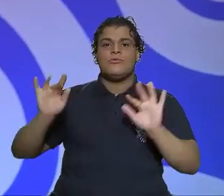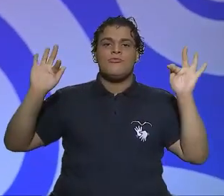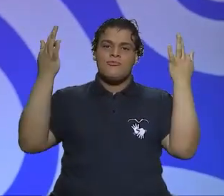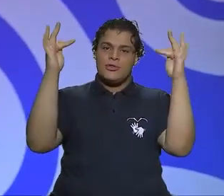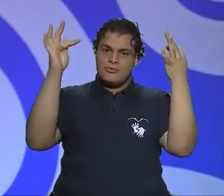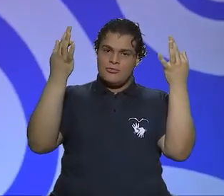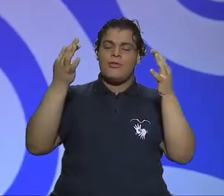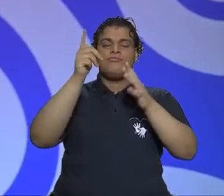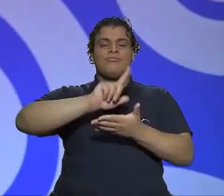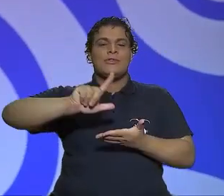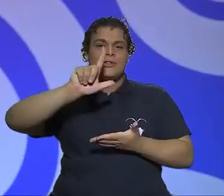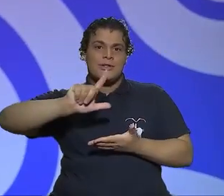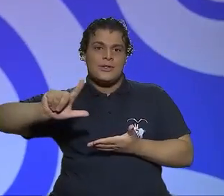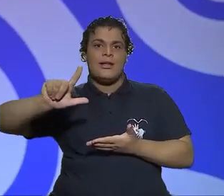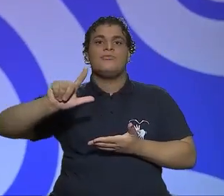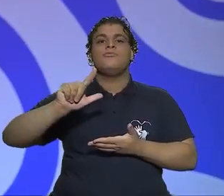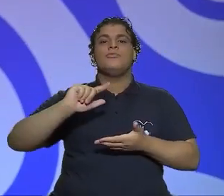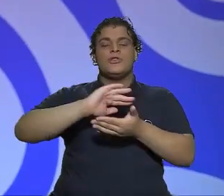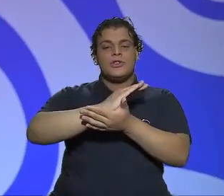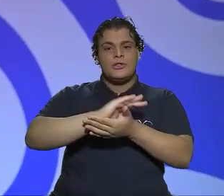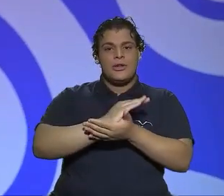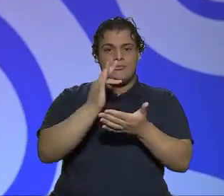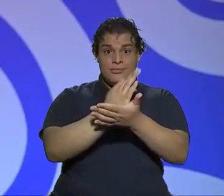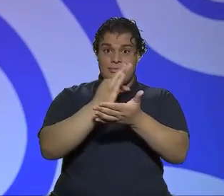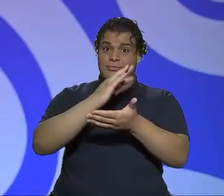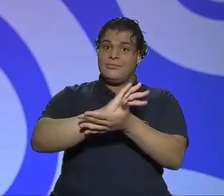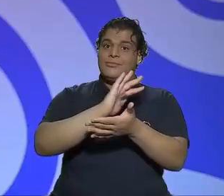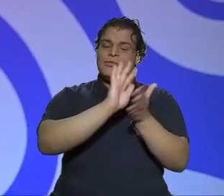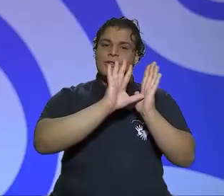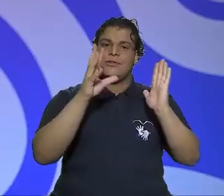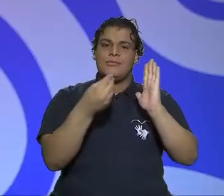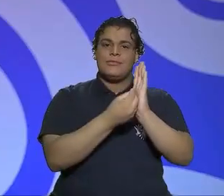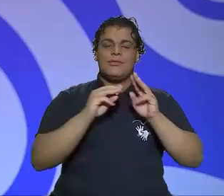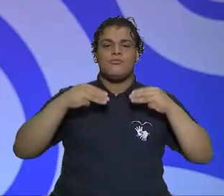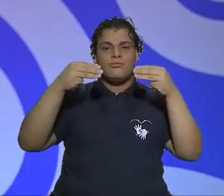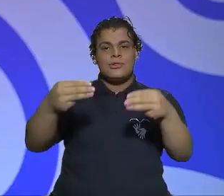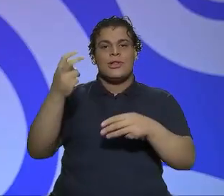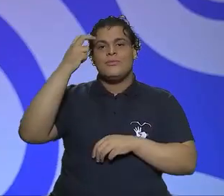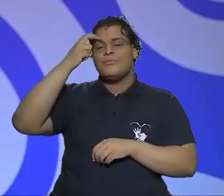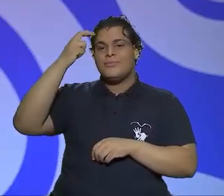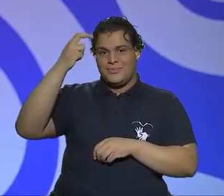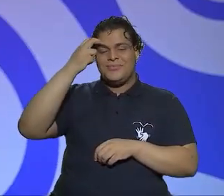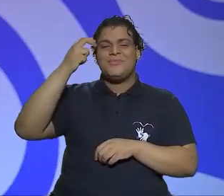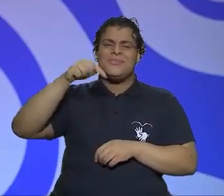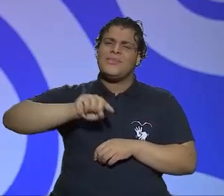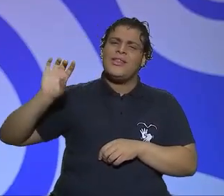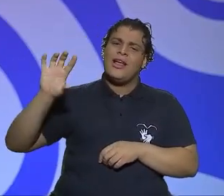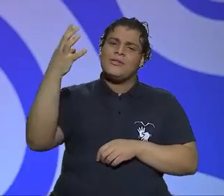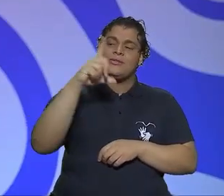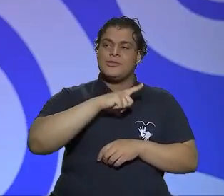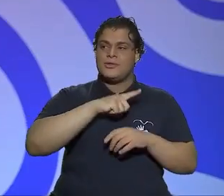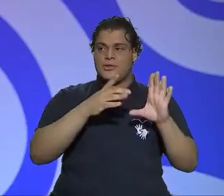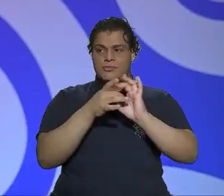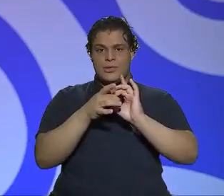Fliaraxá. E no canto direito está um grande quadro branco com as logomarcas das marcas patrocinadoras do evento. O palco